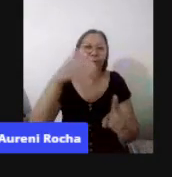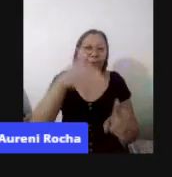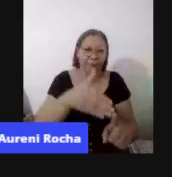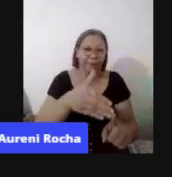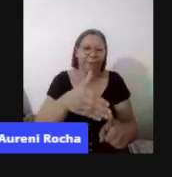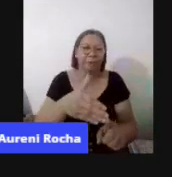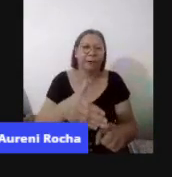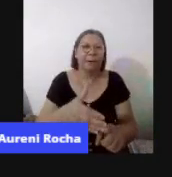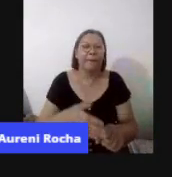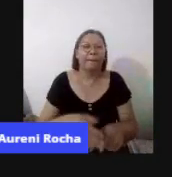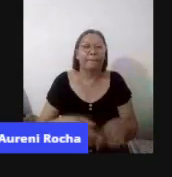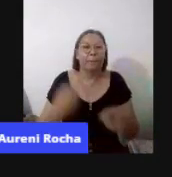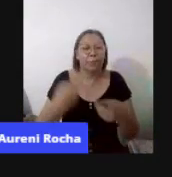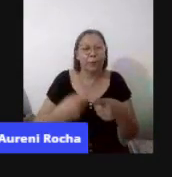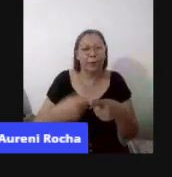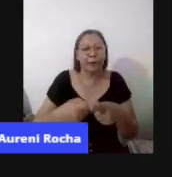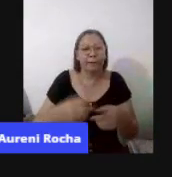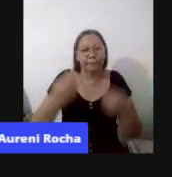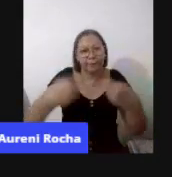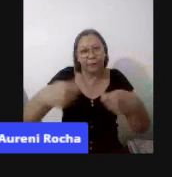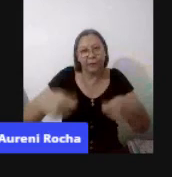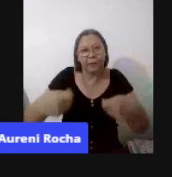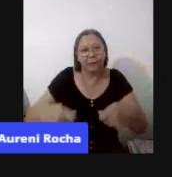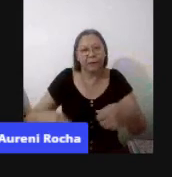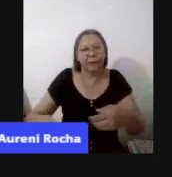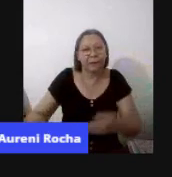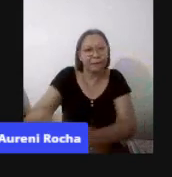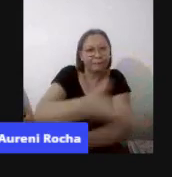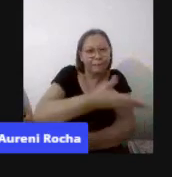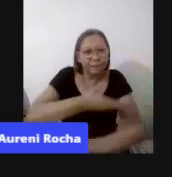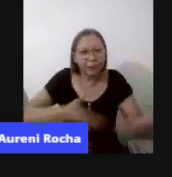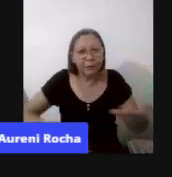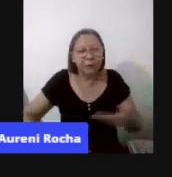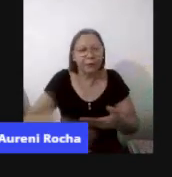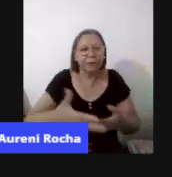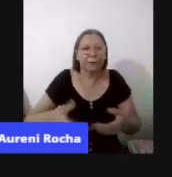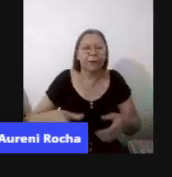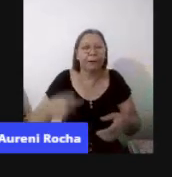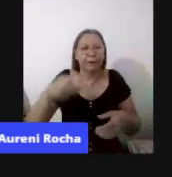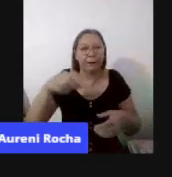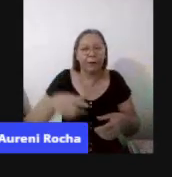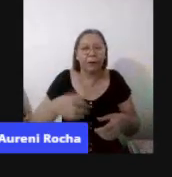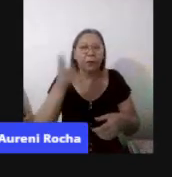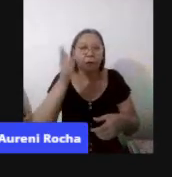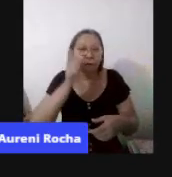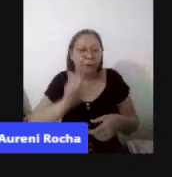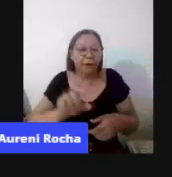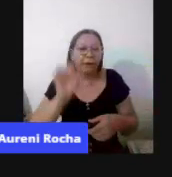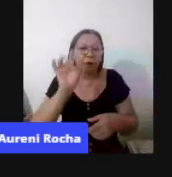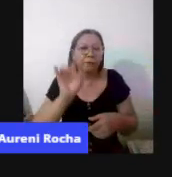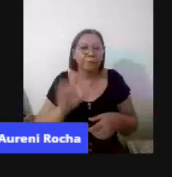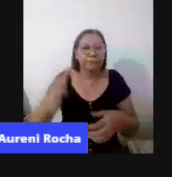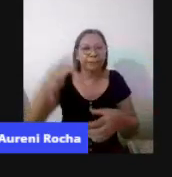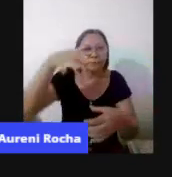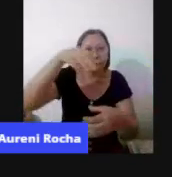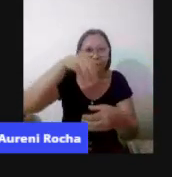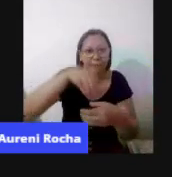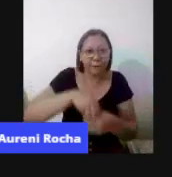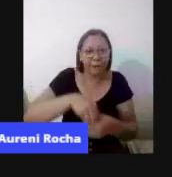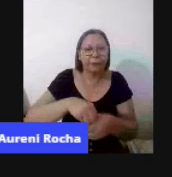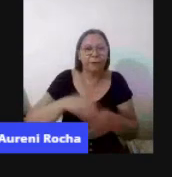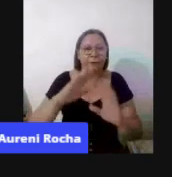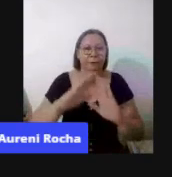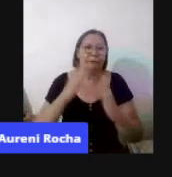interações, dessa organização, que a gente só consegue dentro da instituição, dentro do ambiente